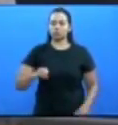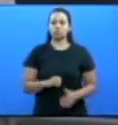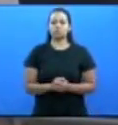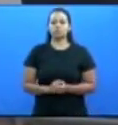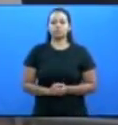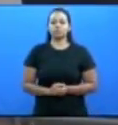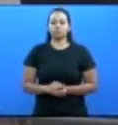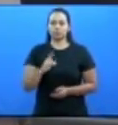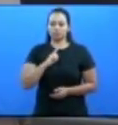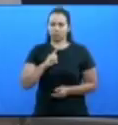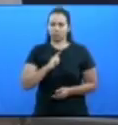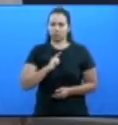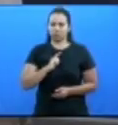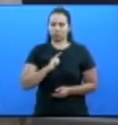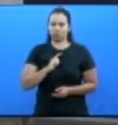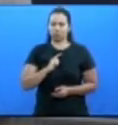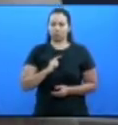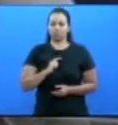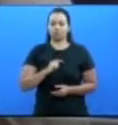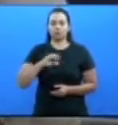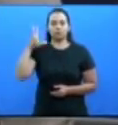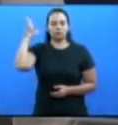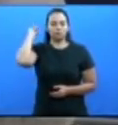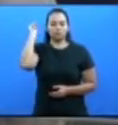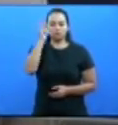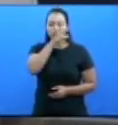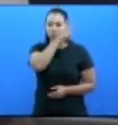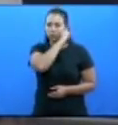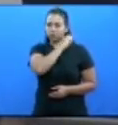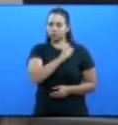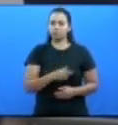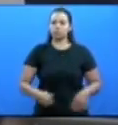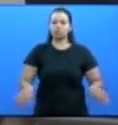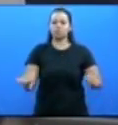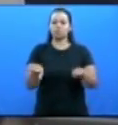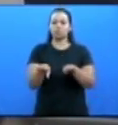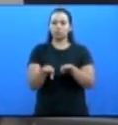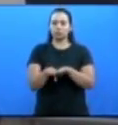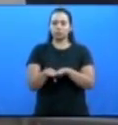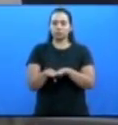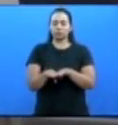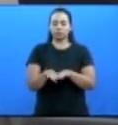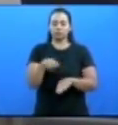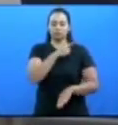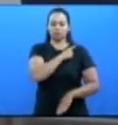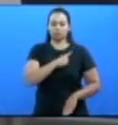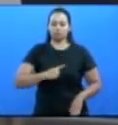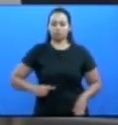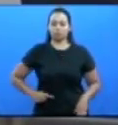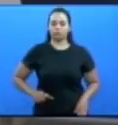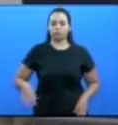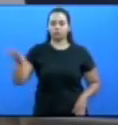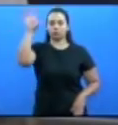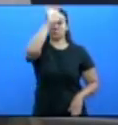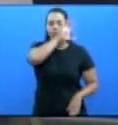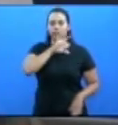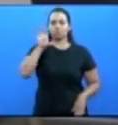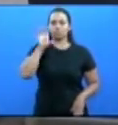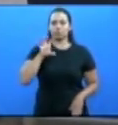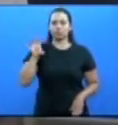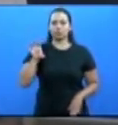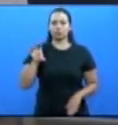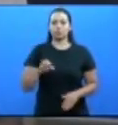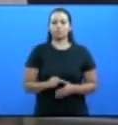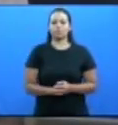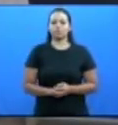né, como espera-se, né, que venha de outras fontes também, governo federal, governo estadual.